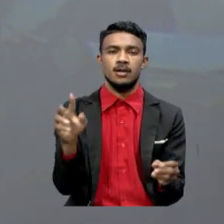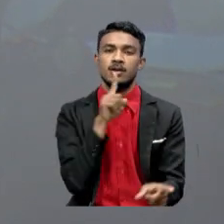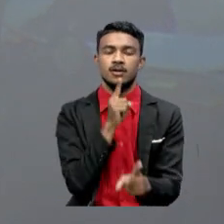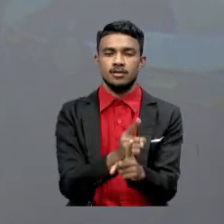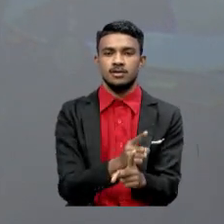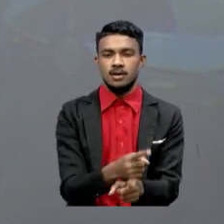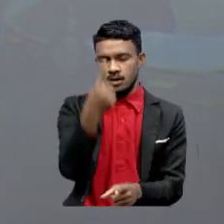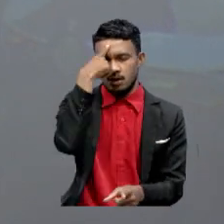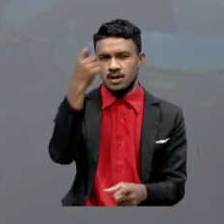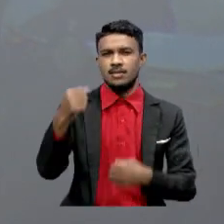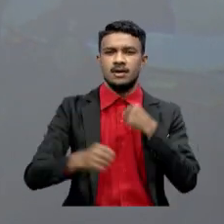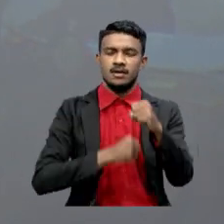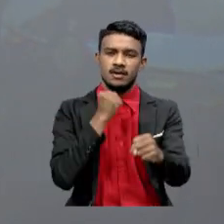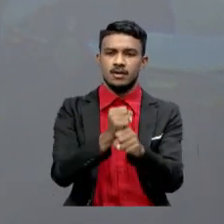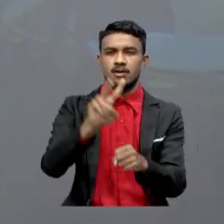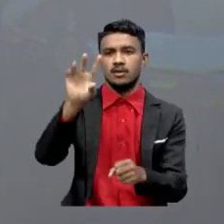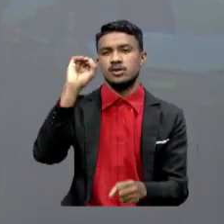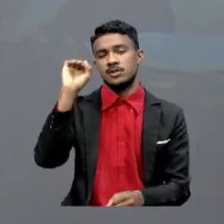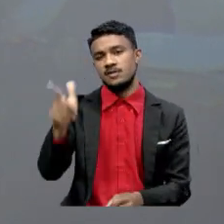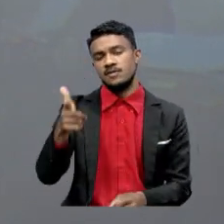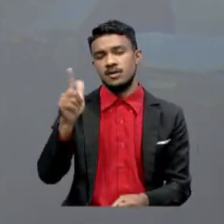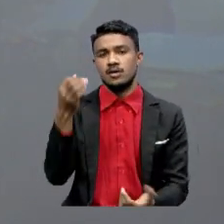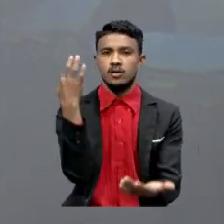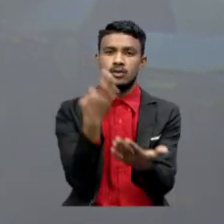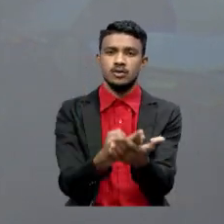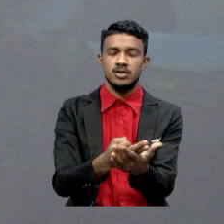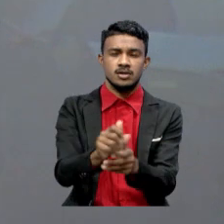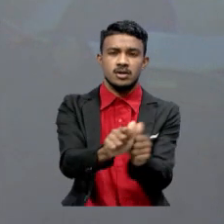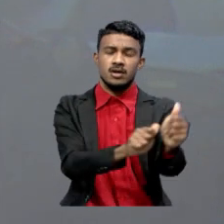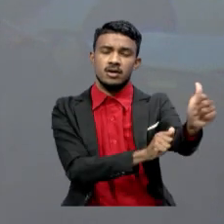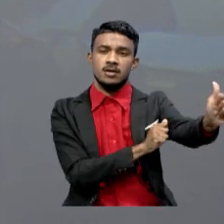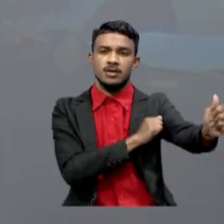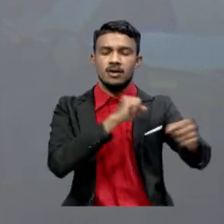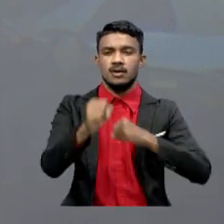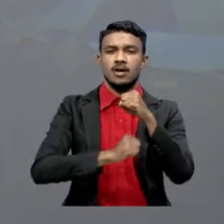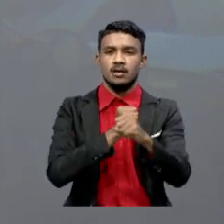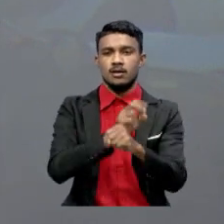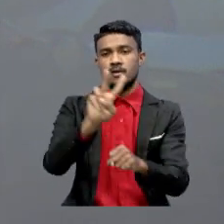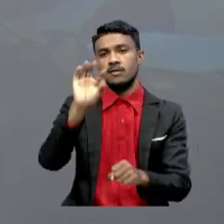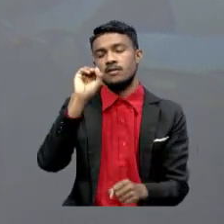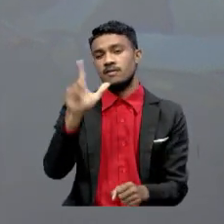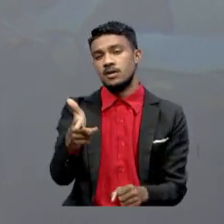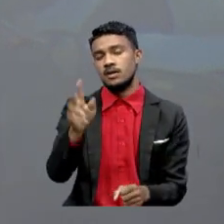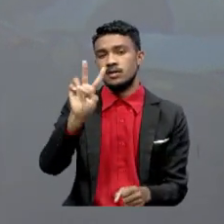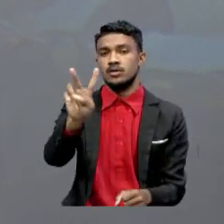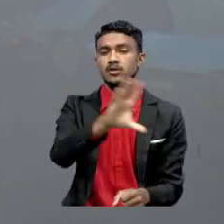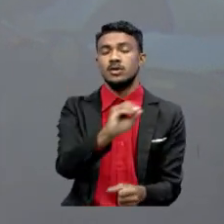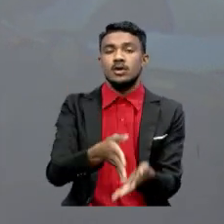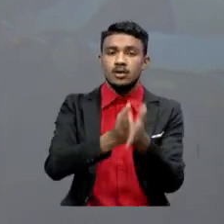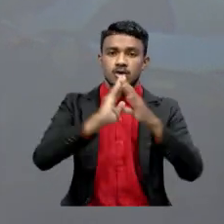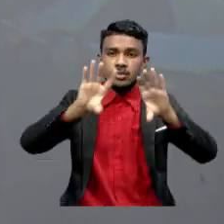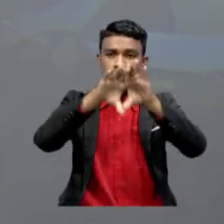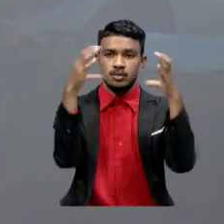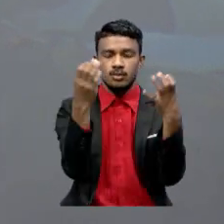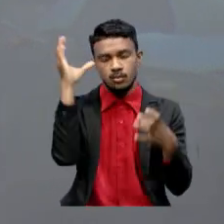Tambah, desde 2020, orçamento de Danaruk to 2022. Nebe husu ba komisão